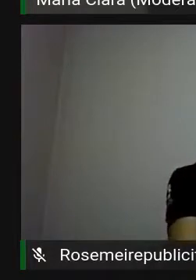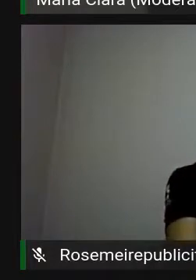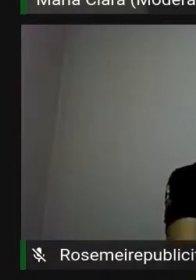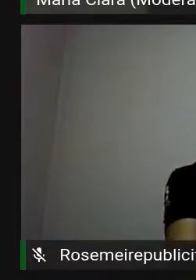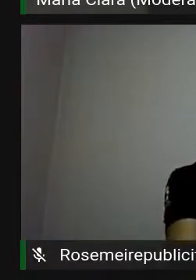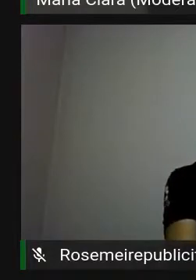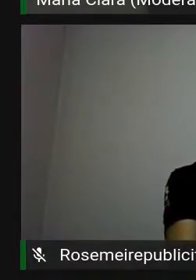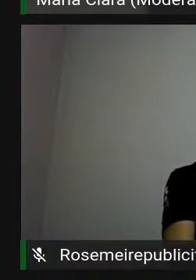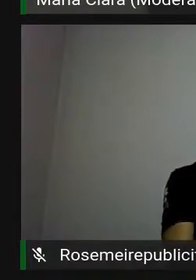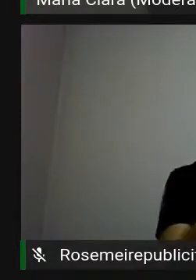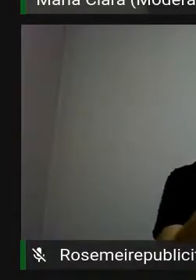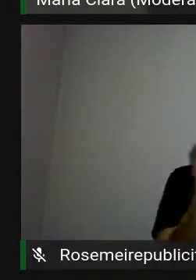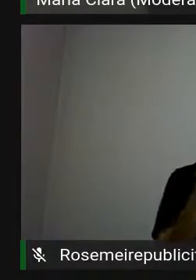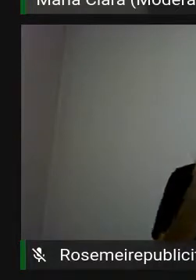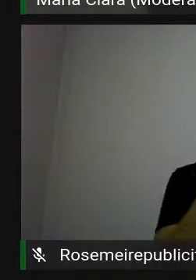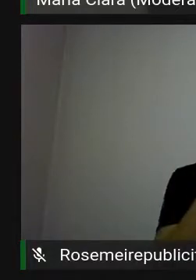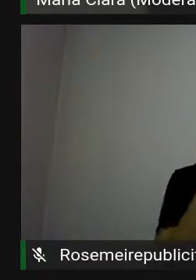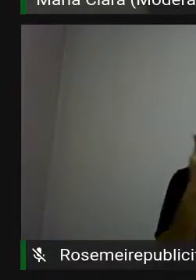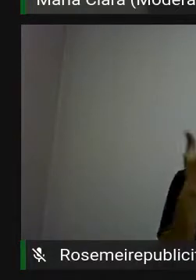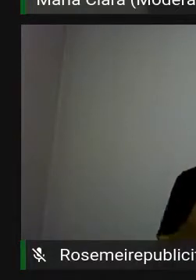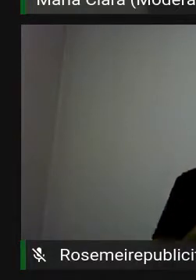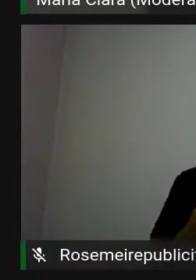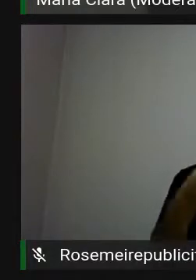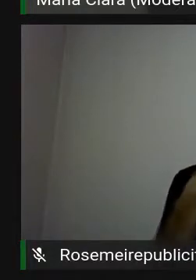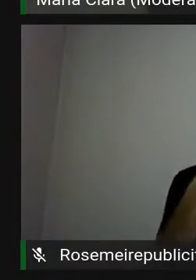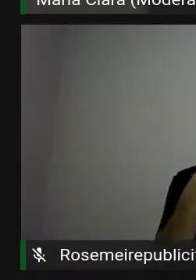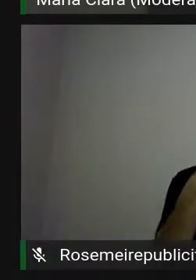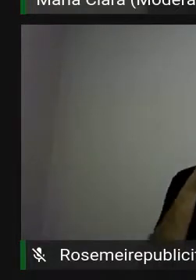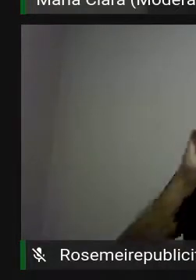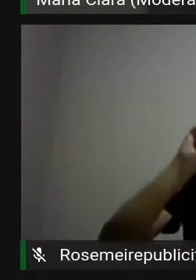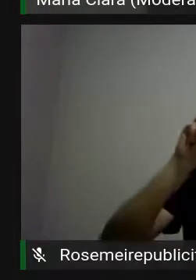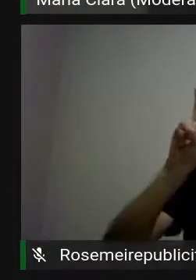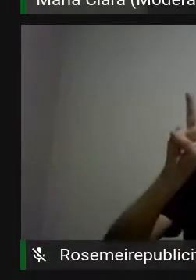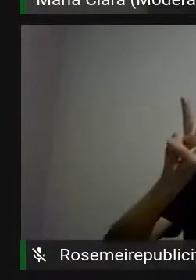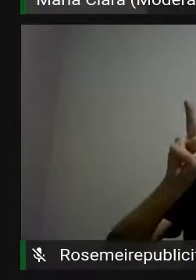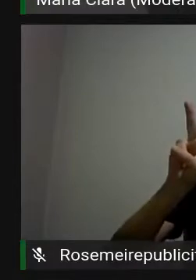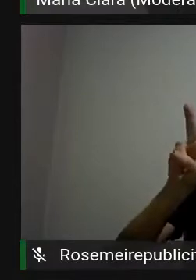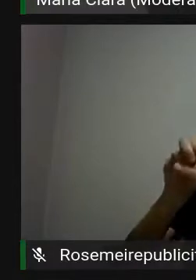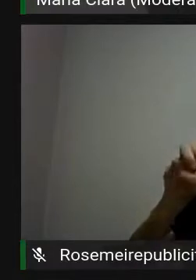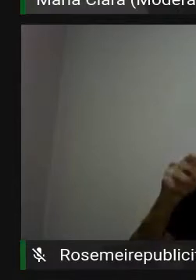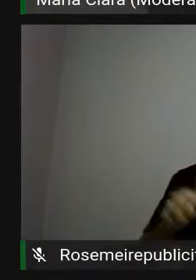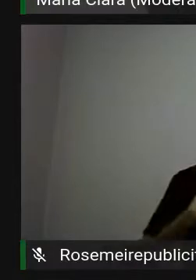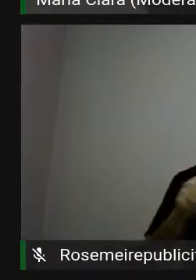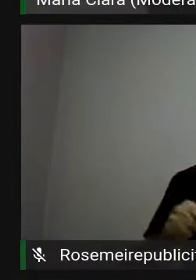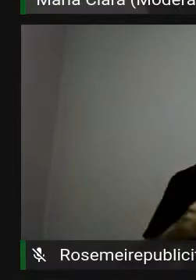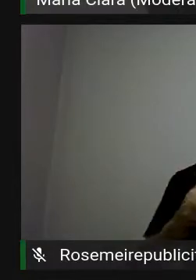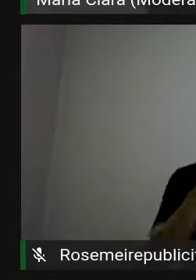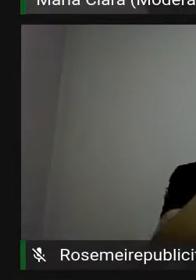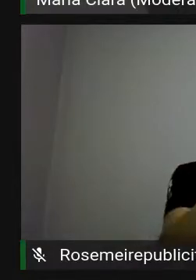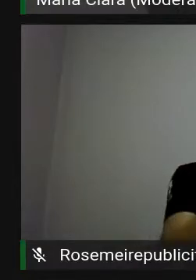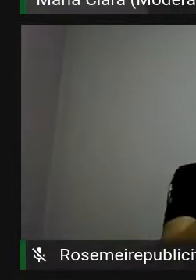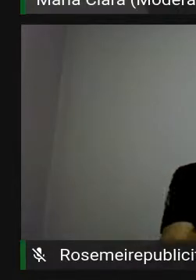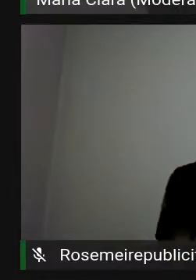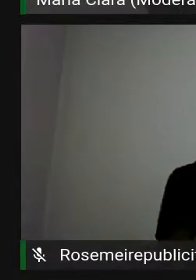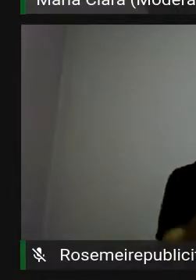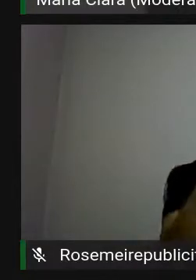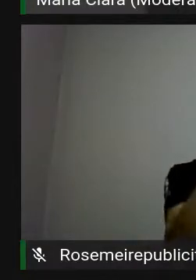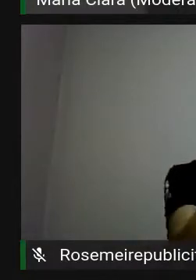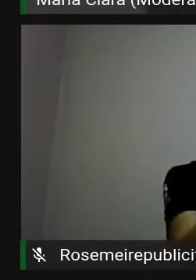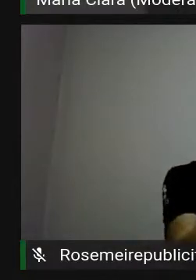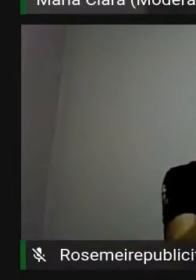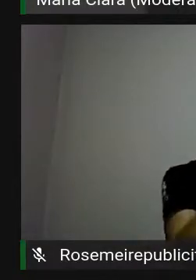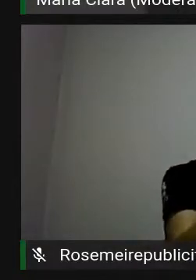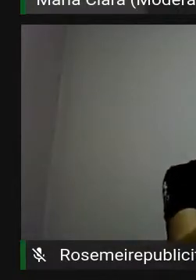bate-papo para que vocês possam conhecer as aplicações da ferramenta e como isso pode auxiliar na área do